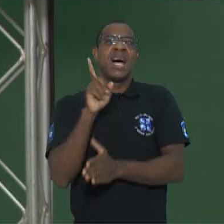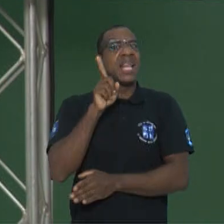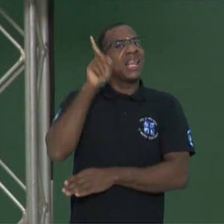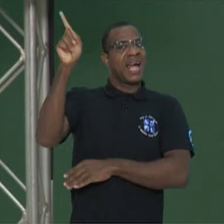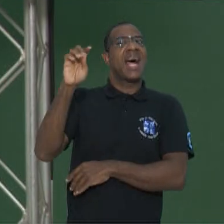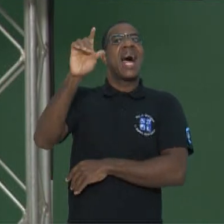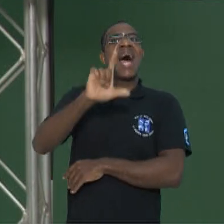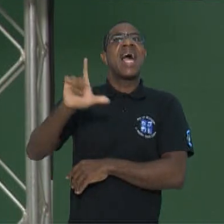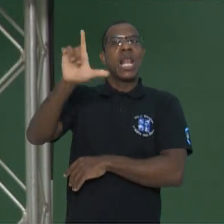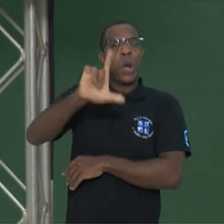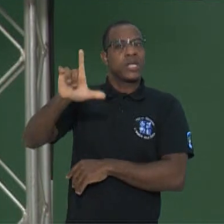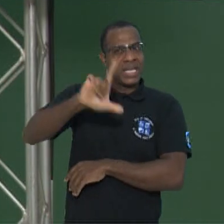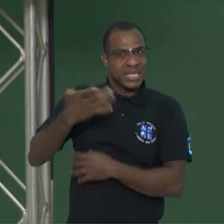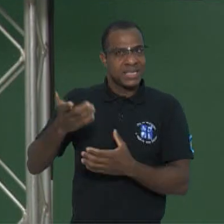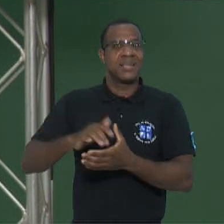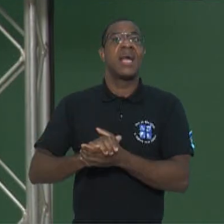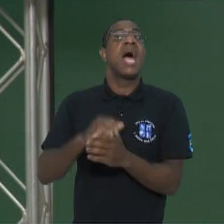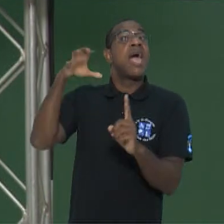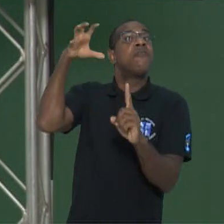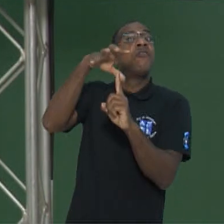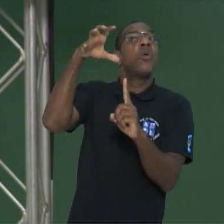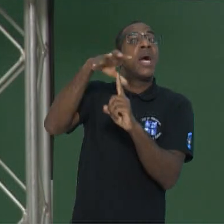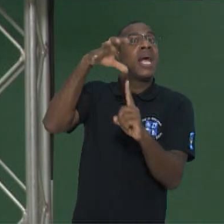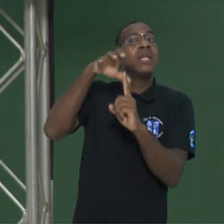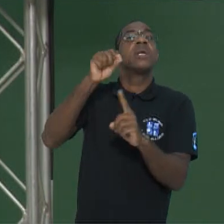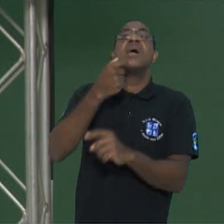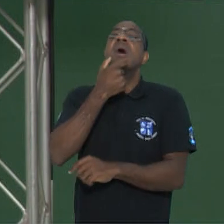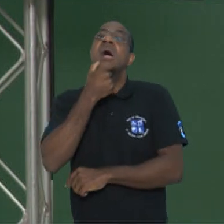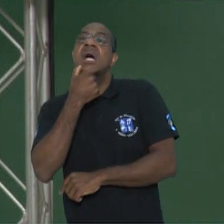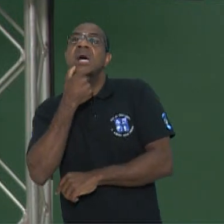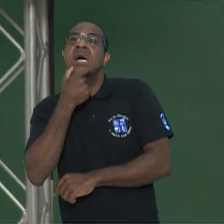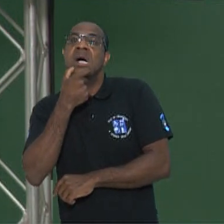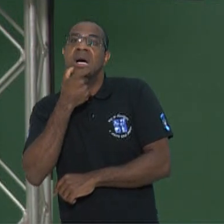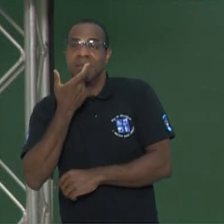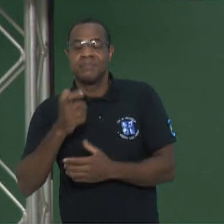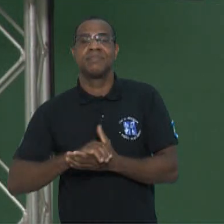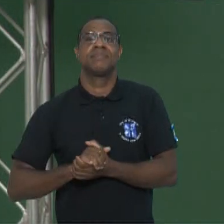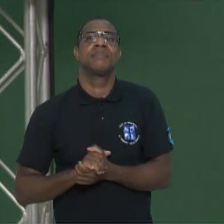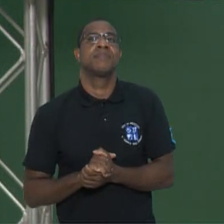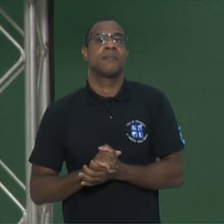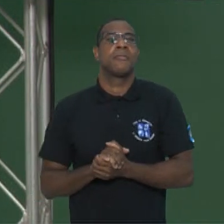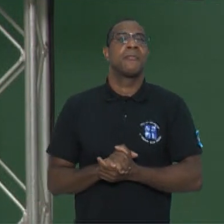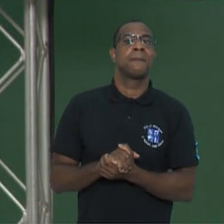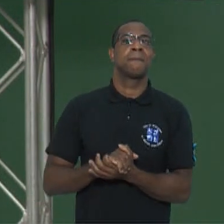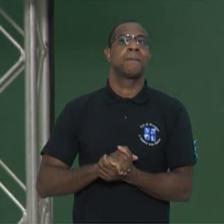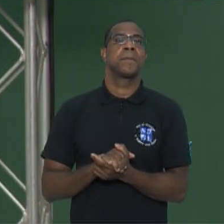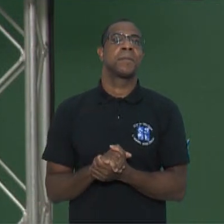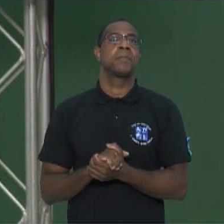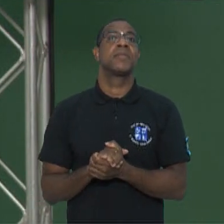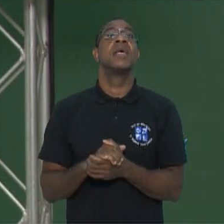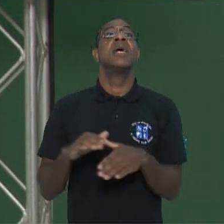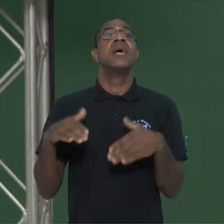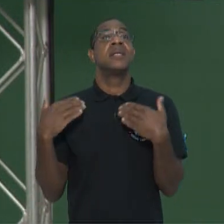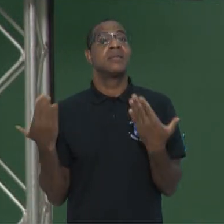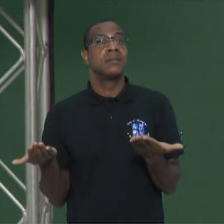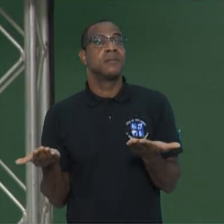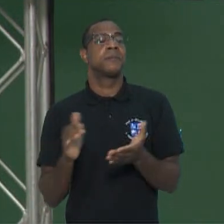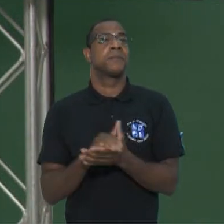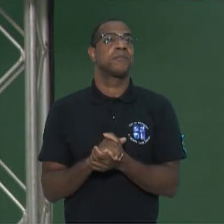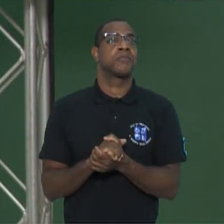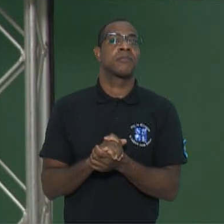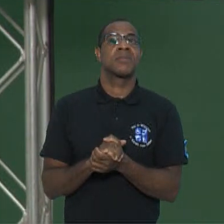desenvolvimento daquela região, influenciada pelos ingleses através da Companhia de Terras do Norte do Paraná, né? E aí